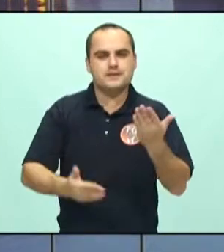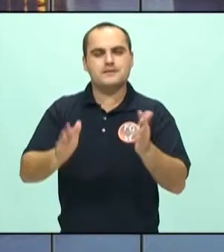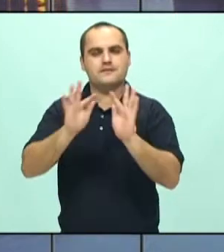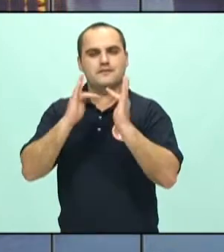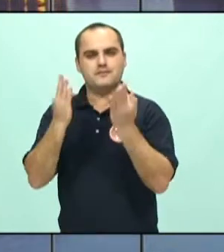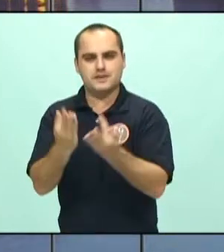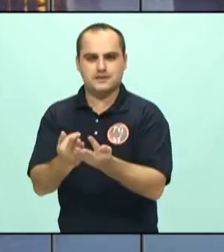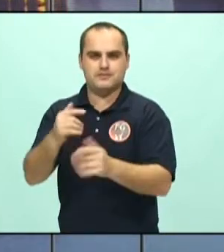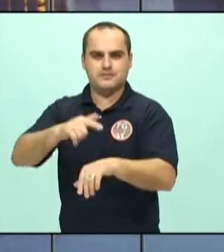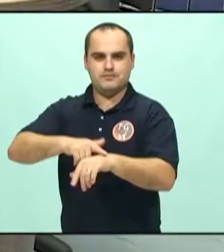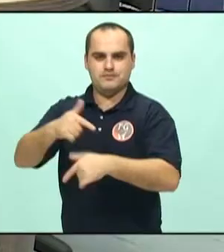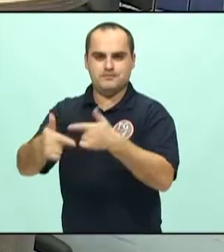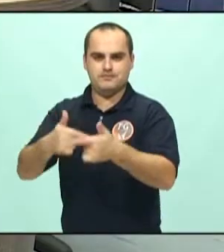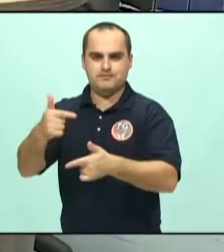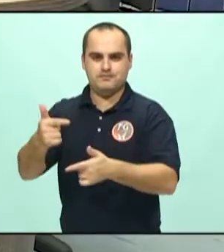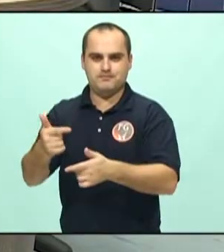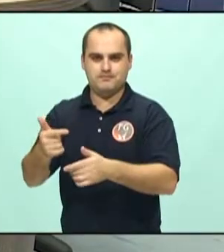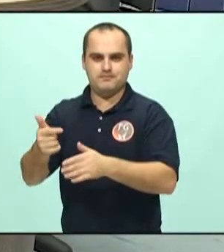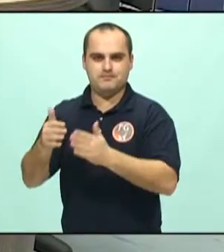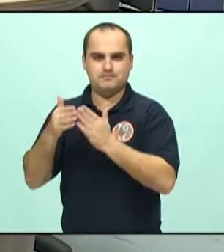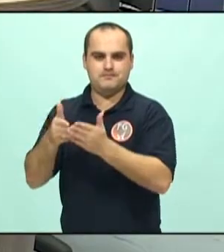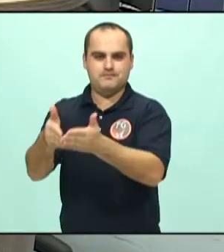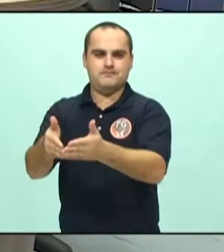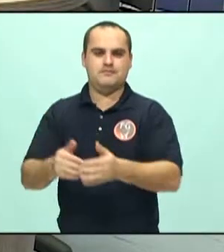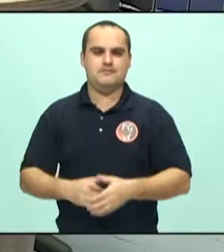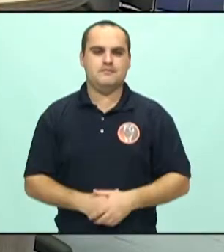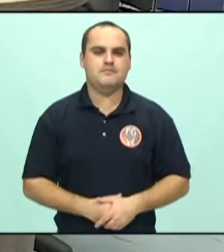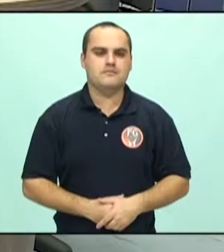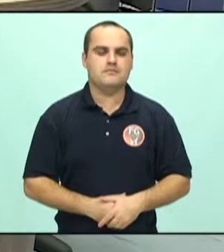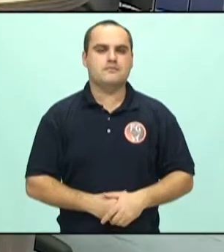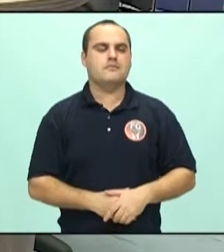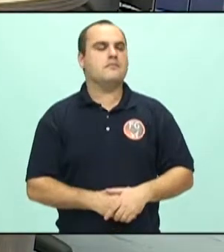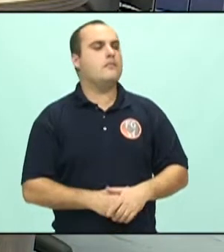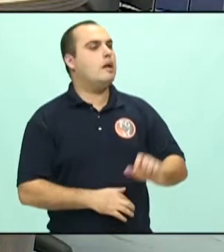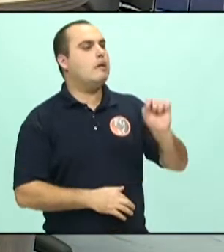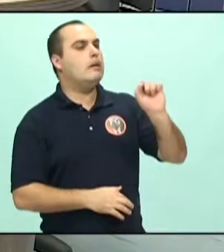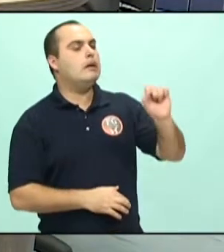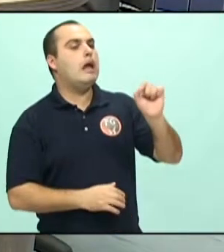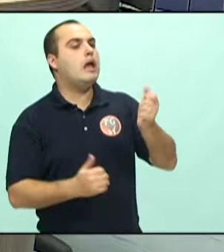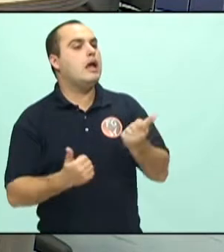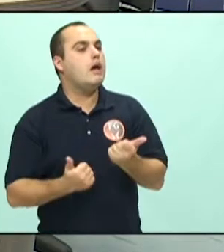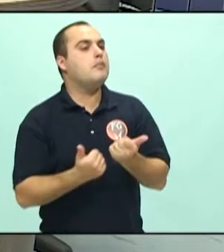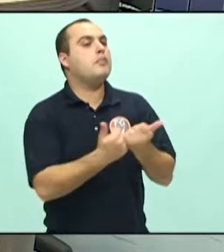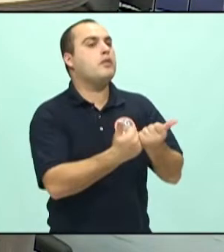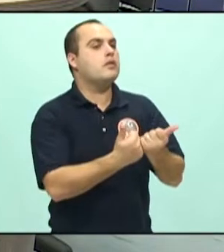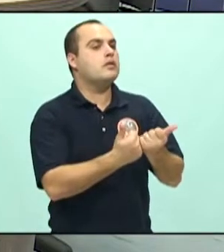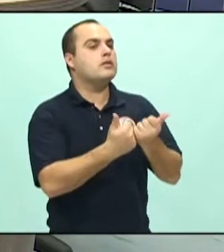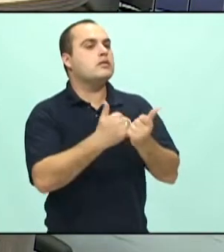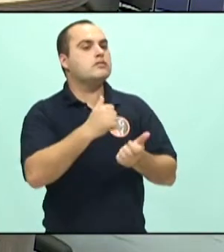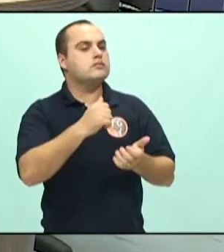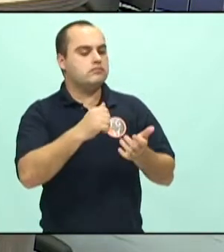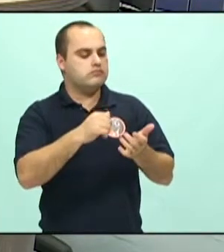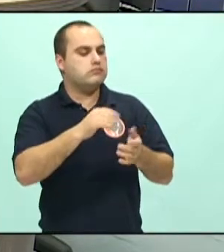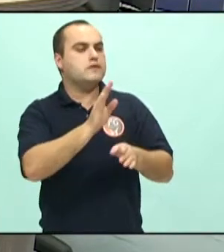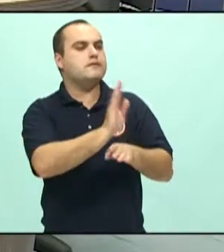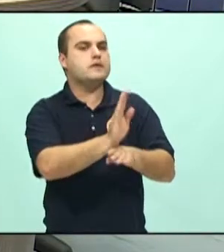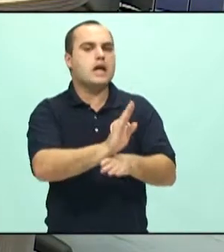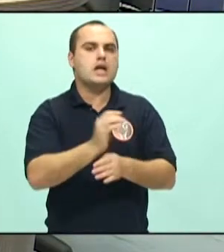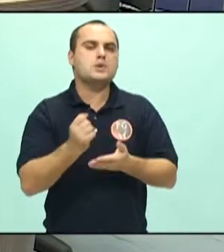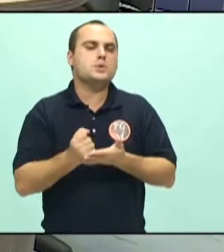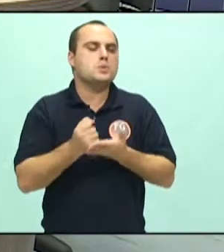exercício da profissão. Quem são os apoiadores do documentário? Quem ajudou, colaborou com